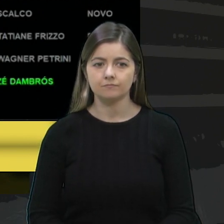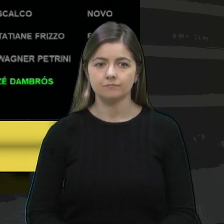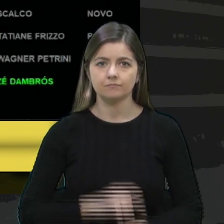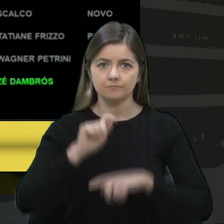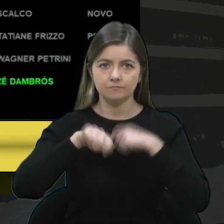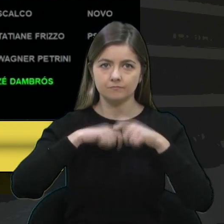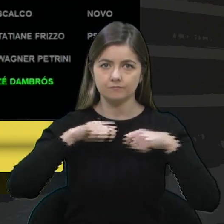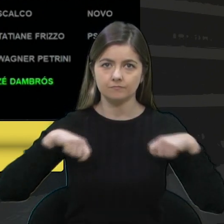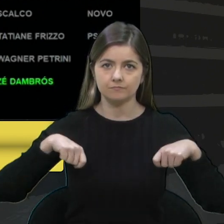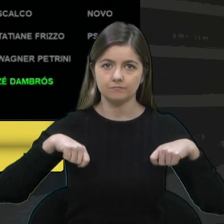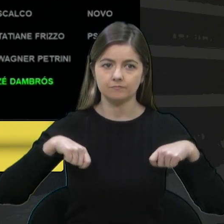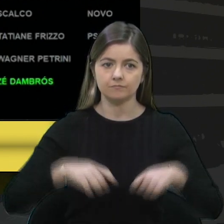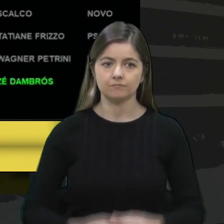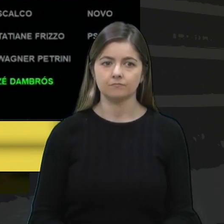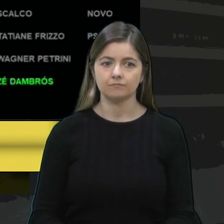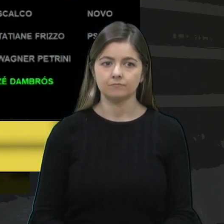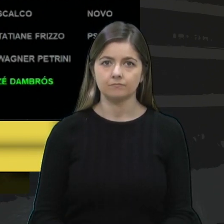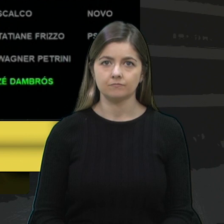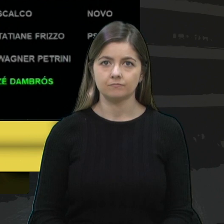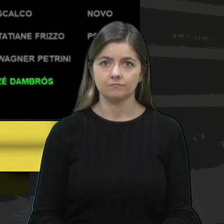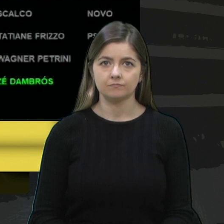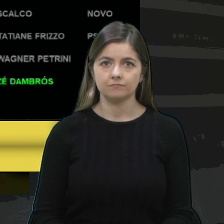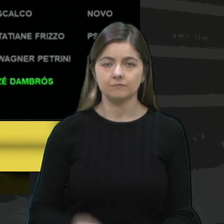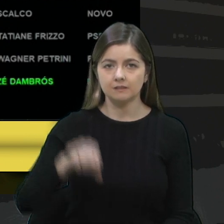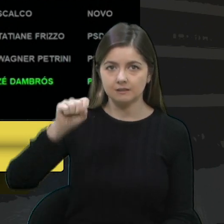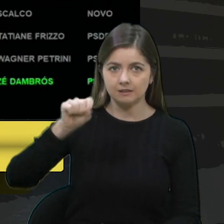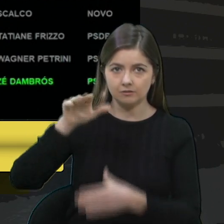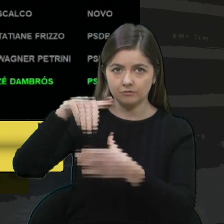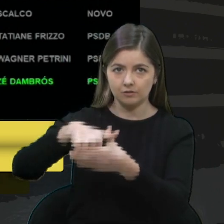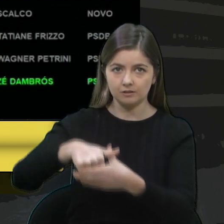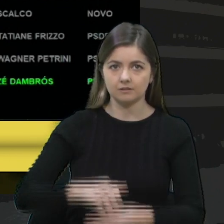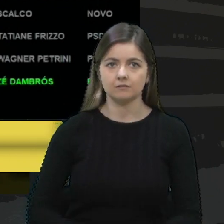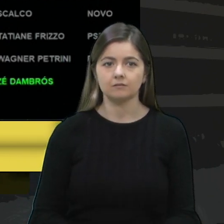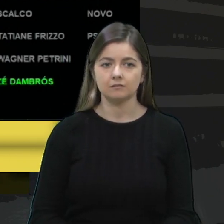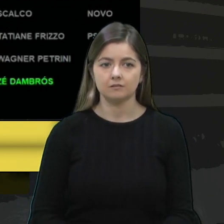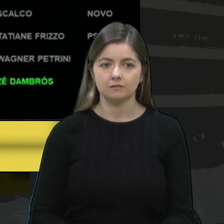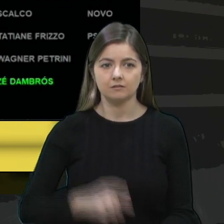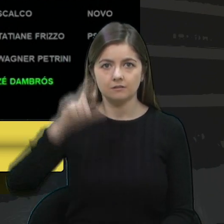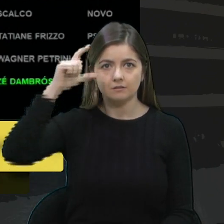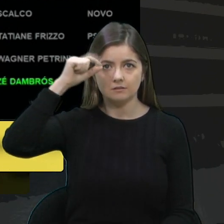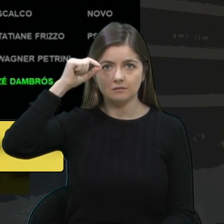Daniluz. Voto sim. Vota sim, vereador Scalco.